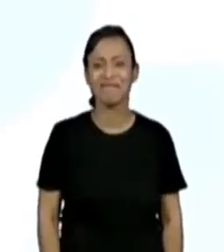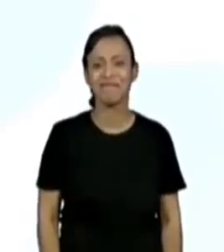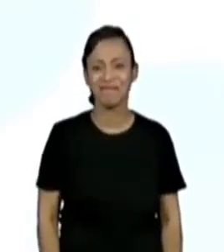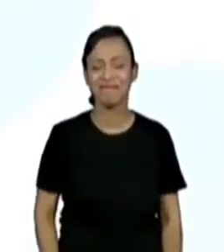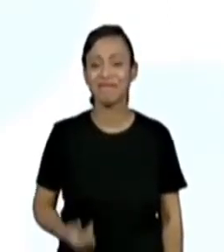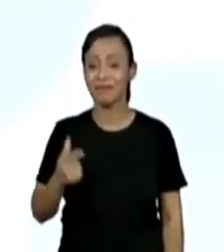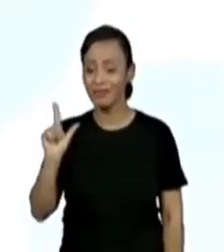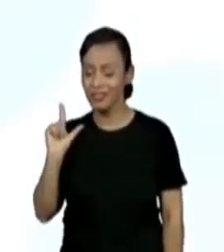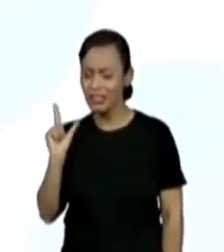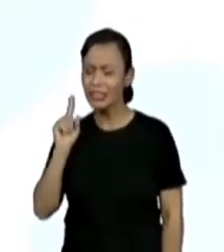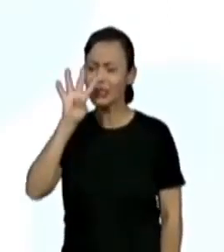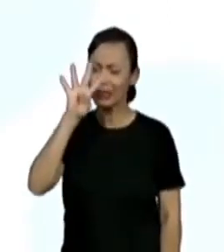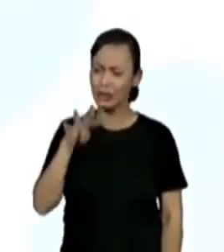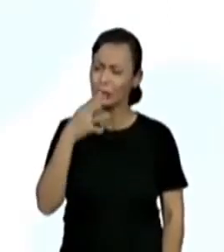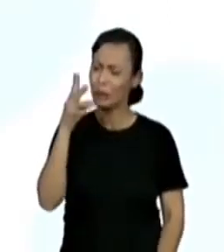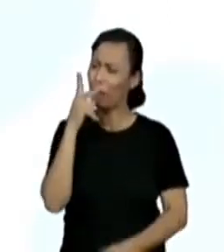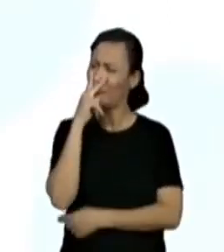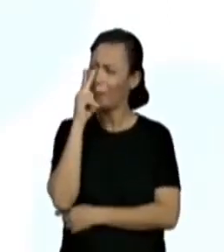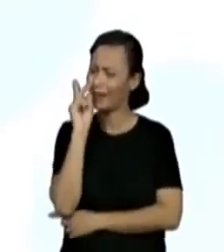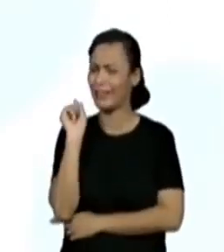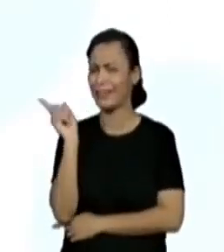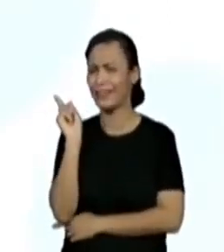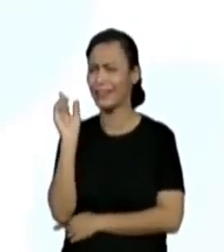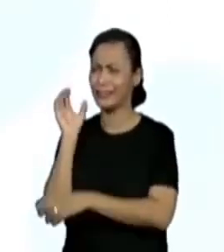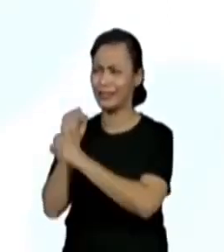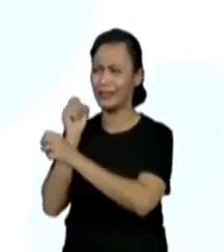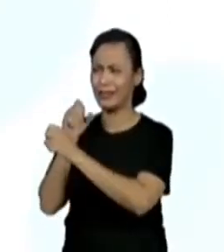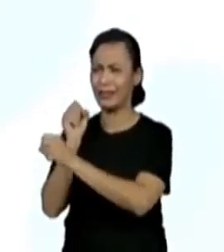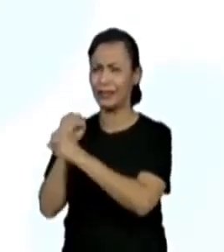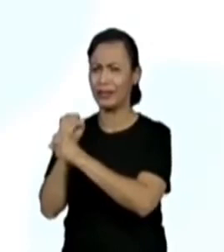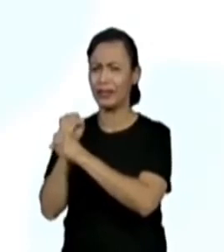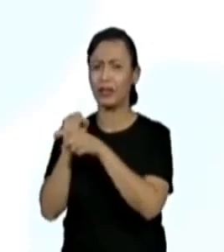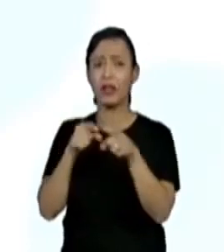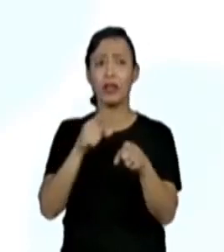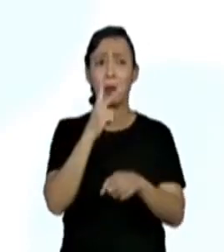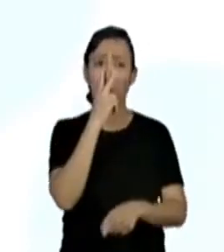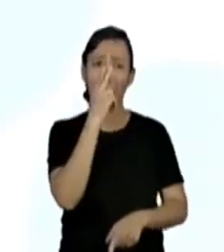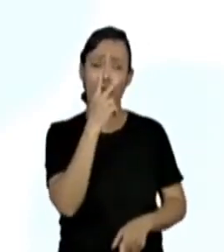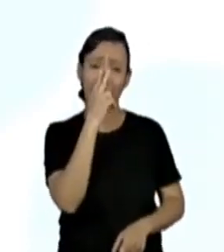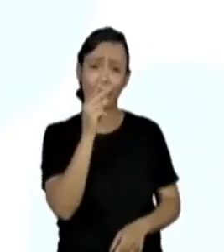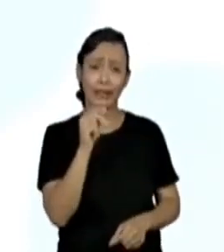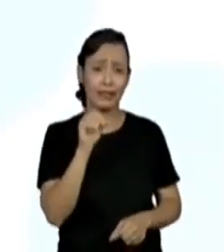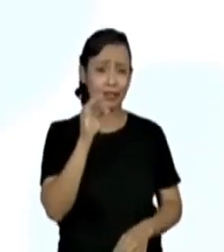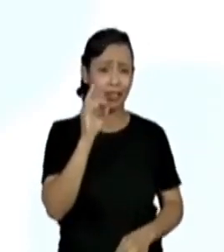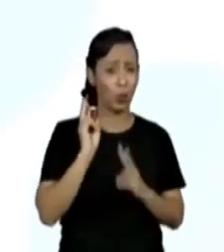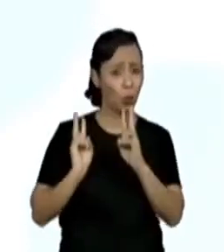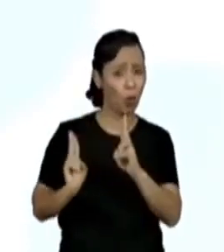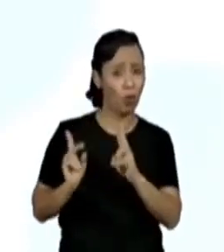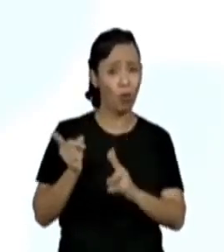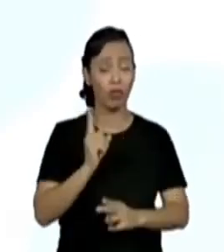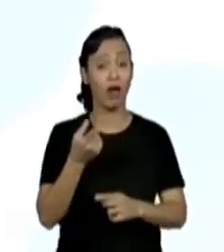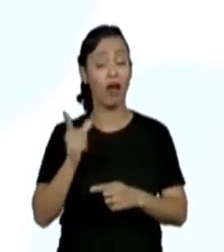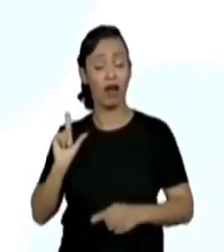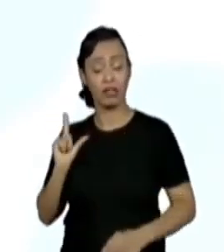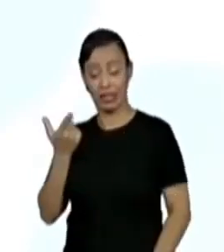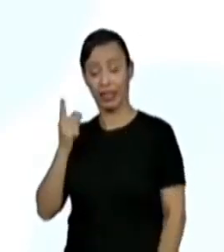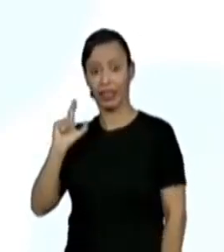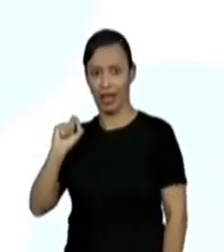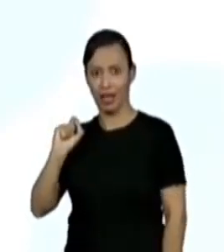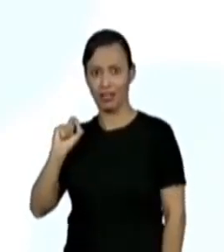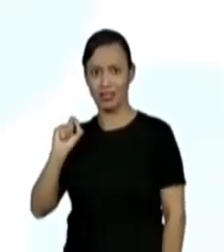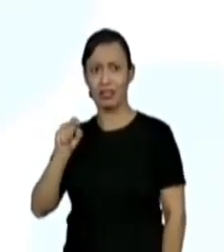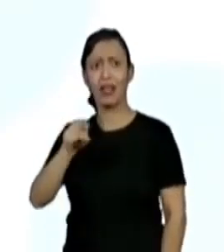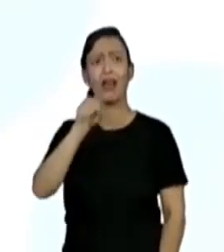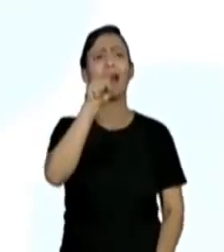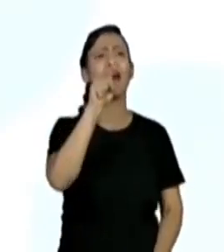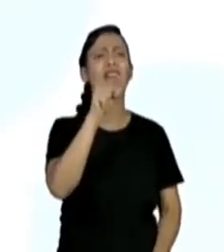anteriormente com uma figura muito parecida mas não tinha o mesmo número de partes a figura anterior tinha 10 partes a figura que está na tela